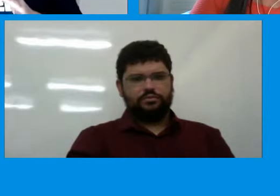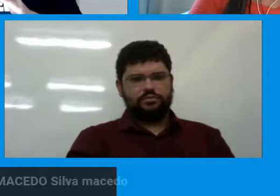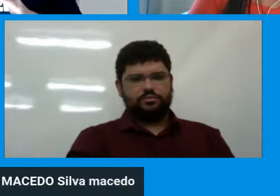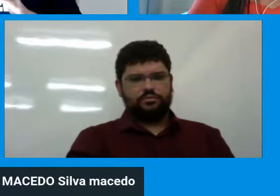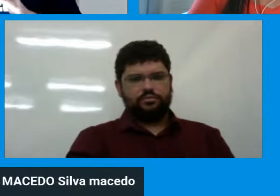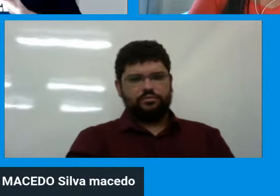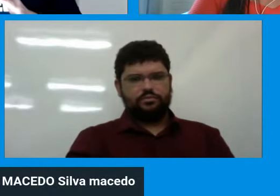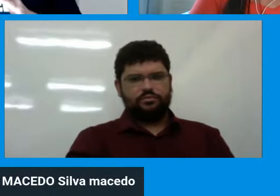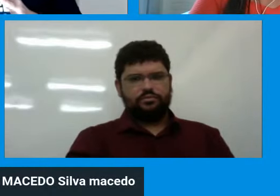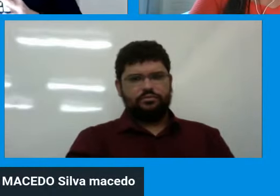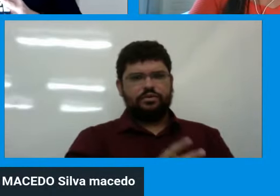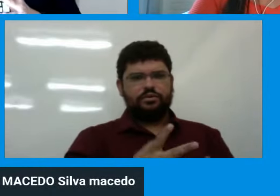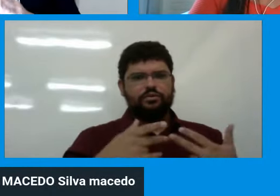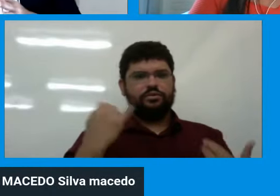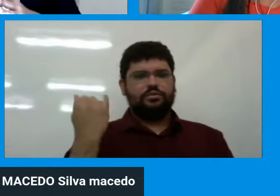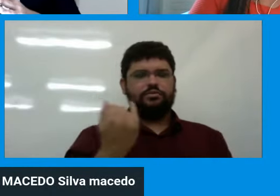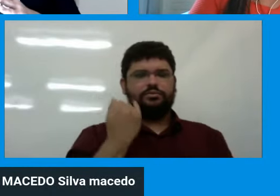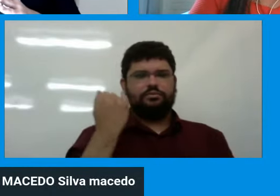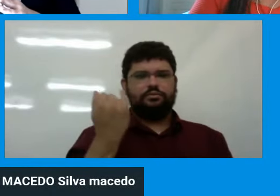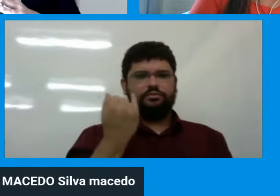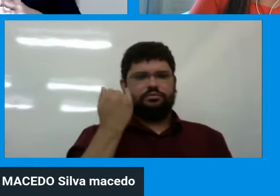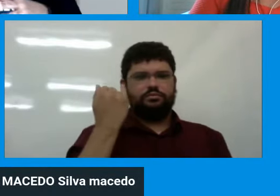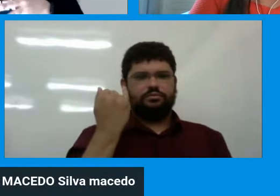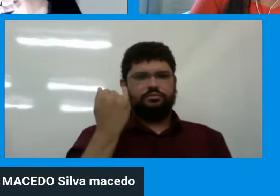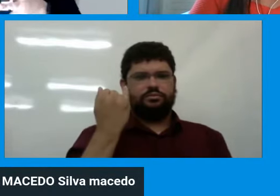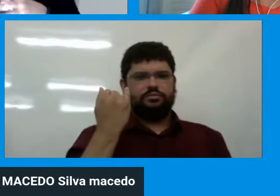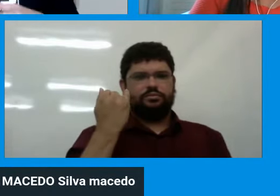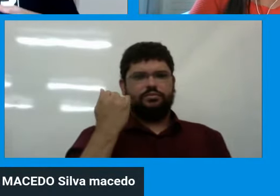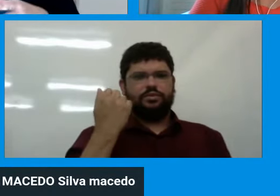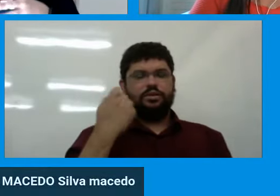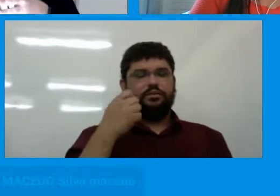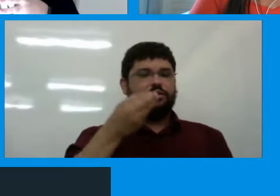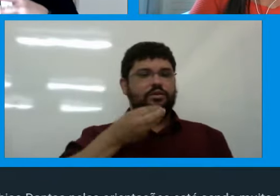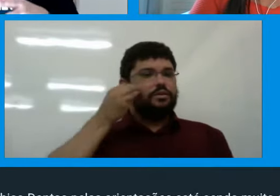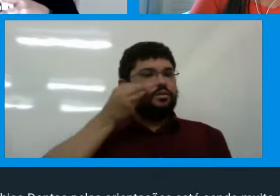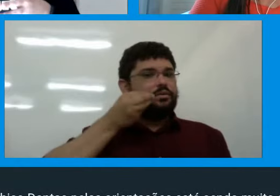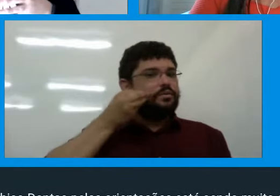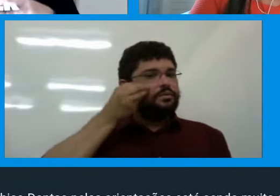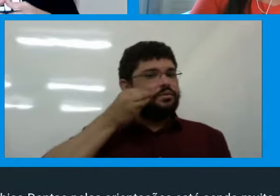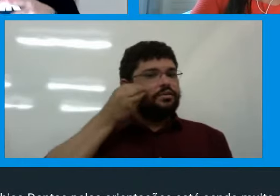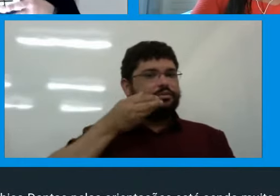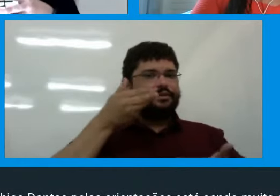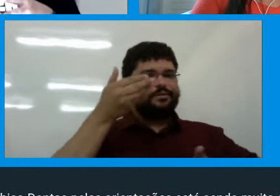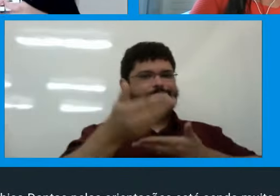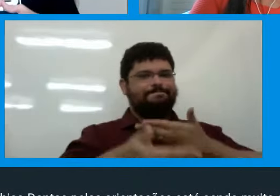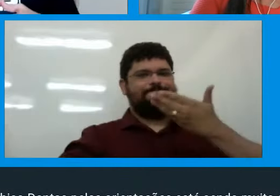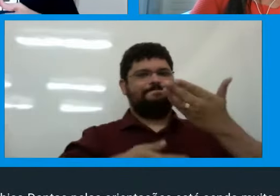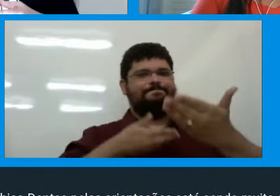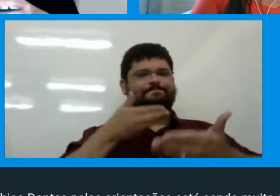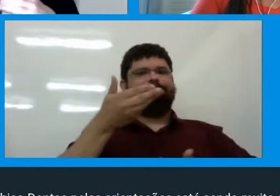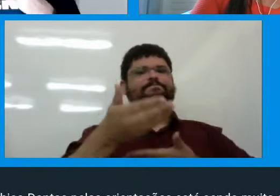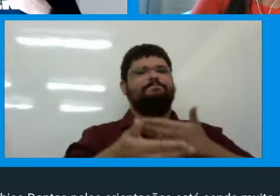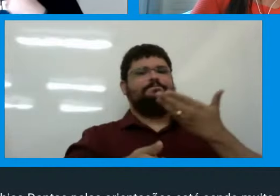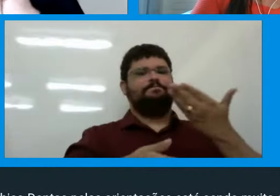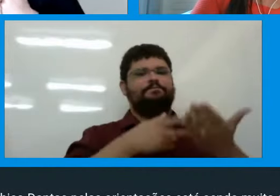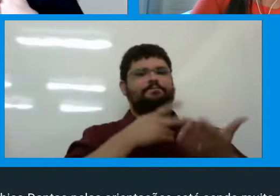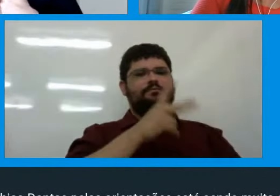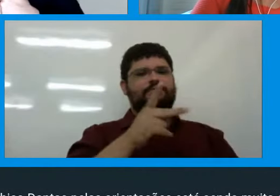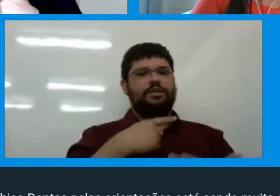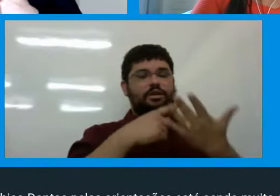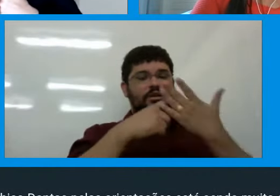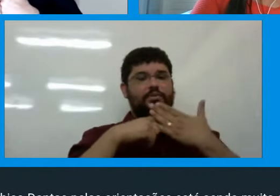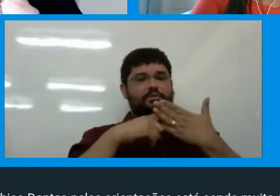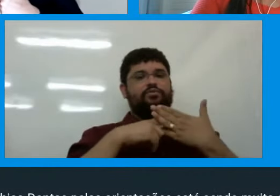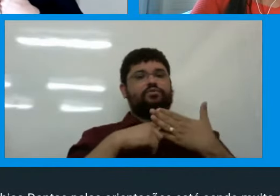E assim, eu acho que uma coisa super importante é a troca de experiência entre os professores. Por exemplo, uma coisa que me ajudou